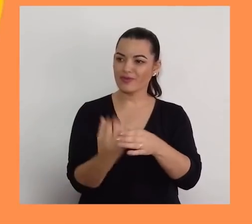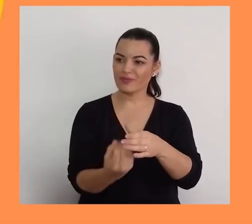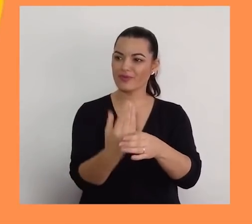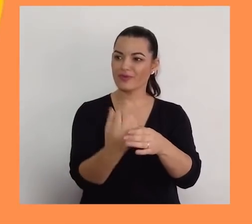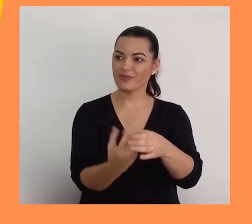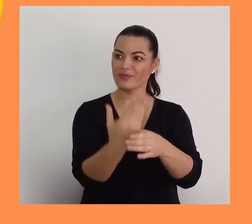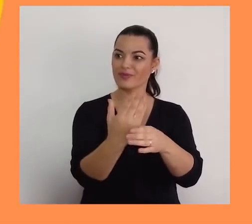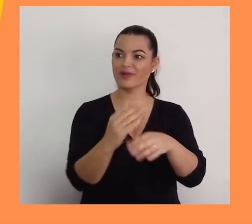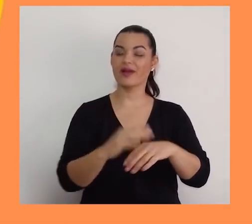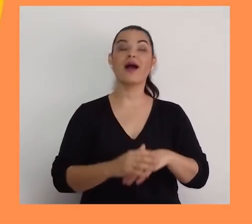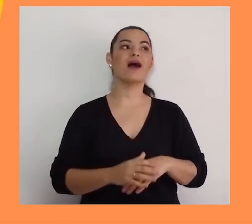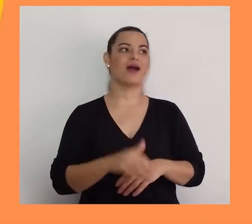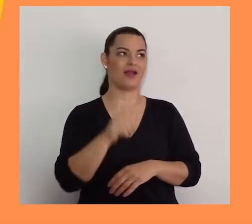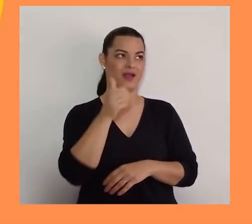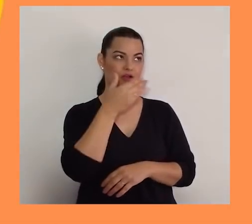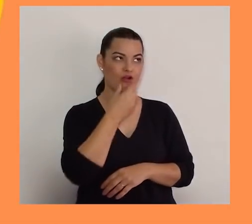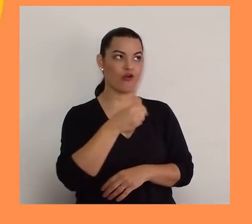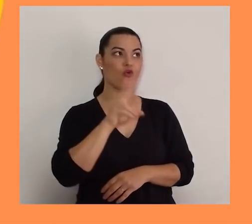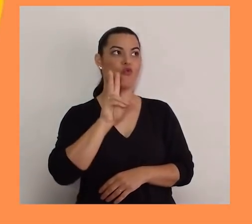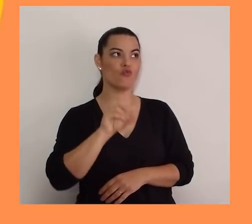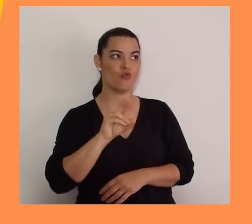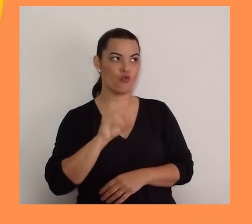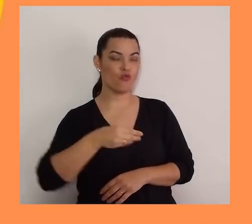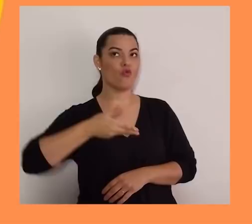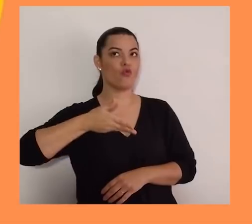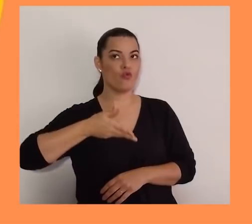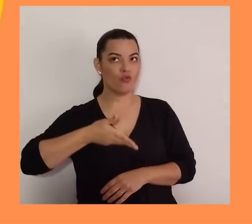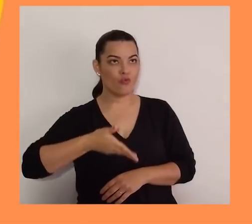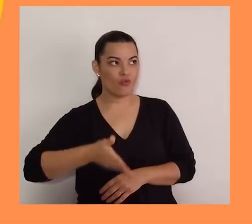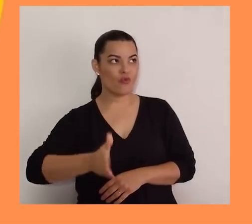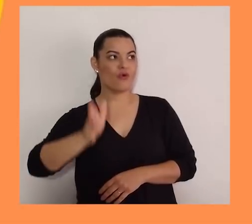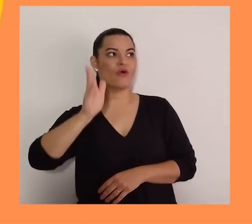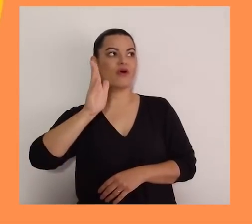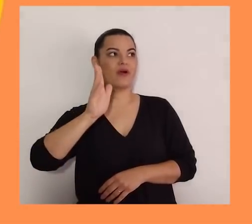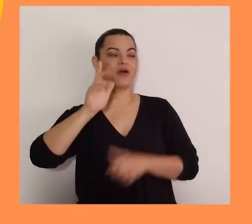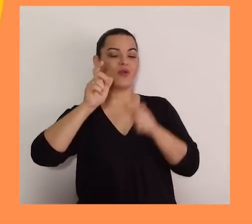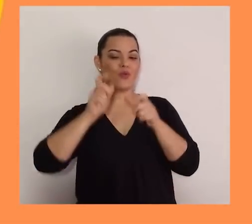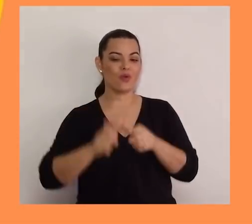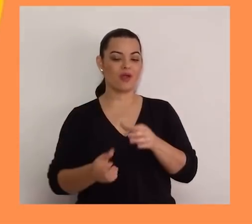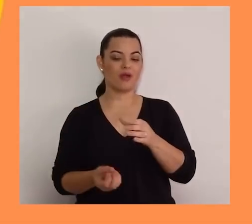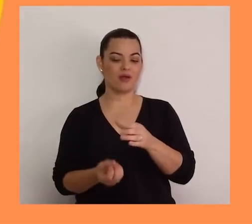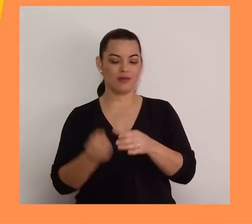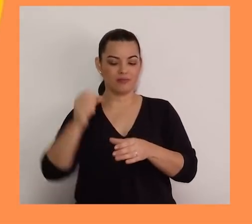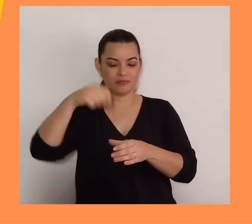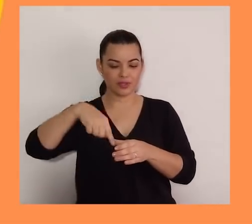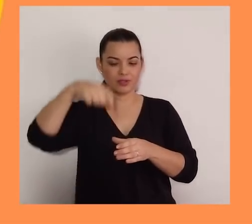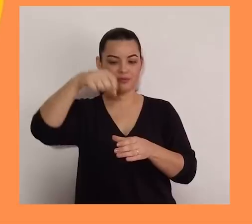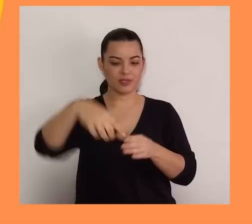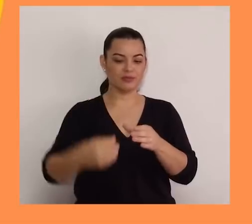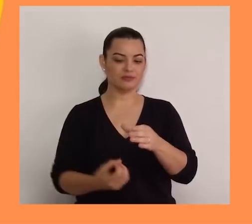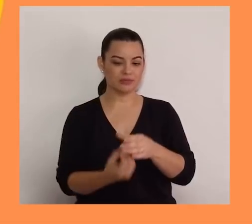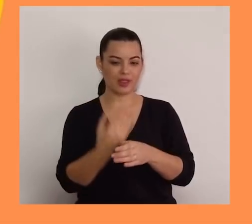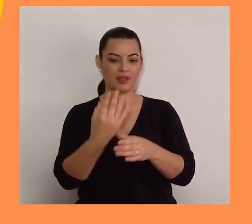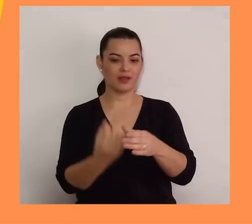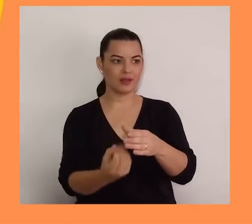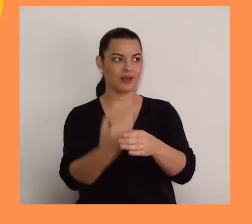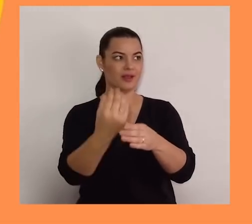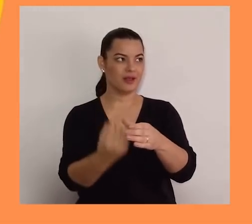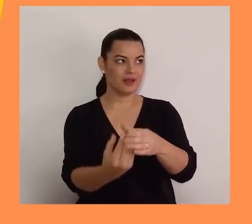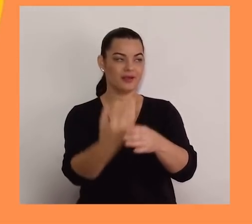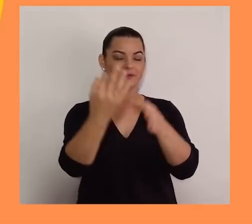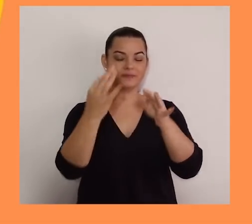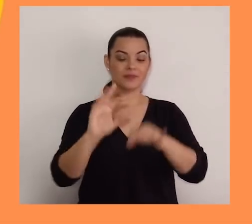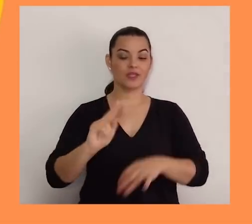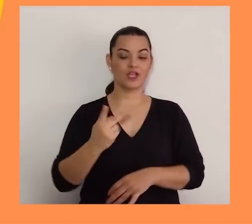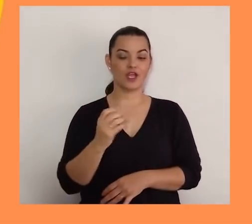um nabo, mas ela preferiu trocar pelo rabanete. Vamos ouvir a história? Vamos. Eu falo dessa